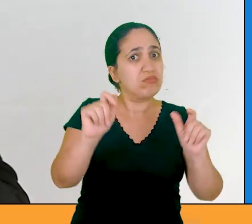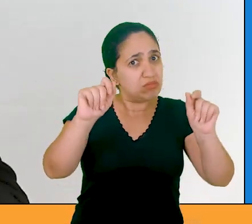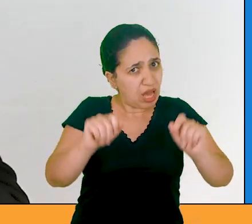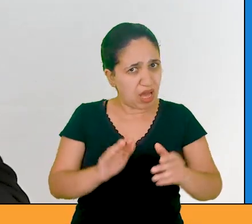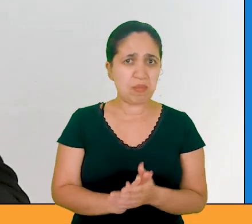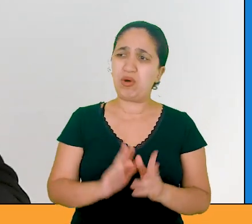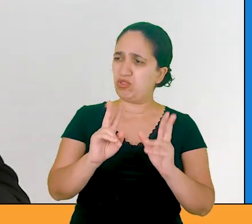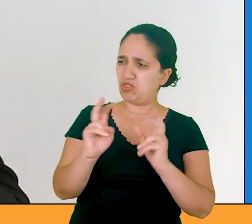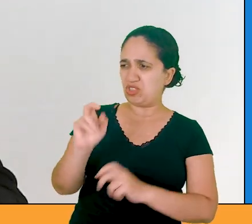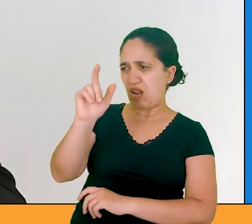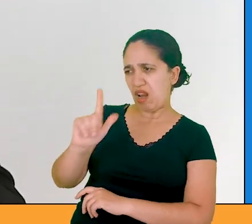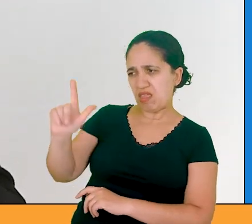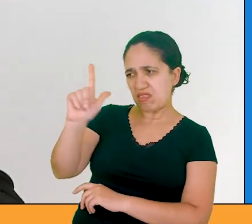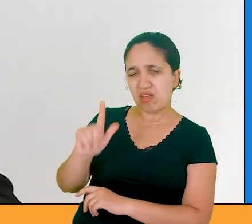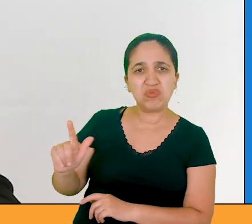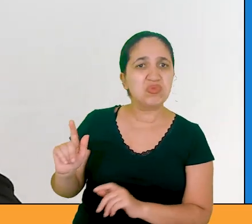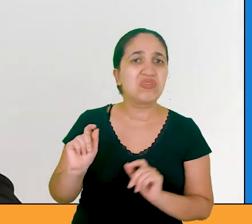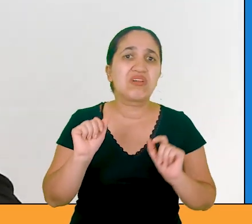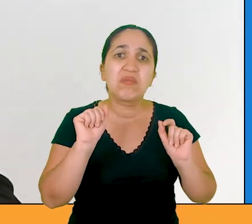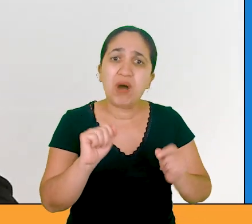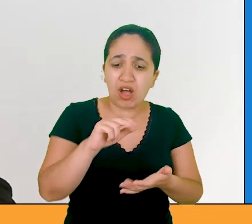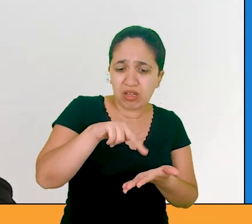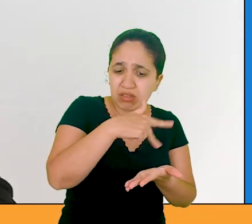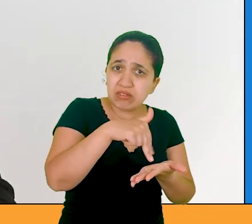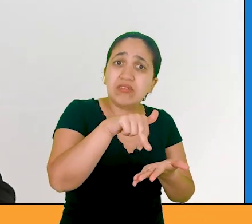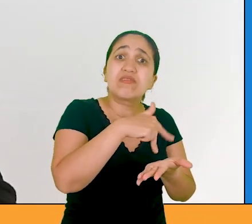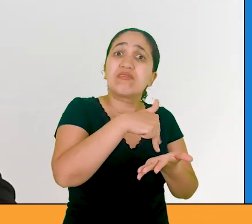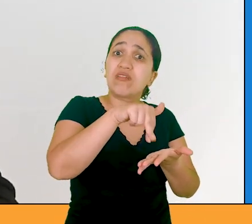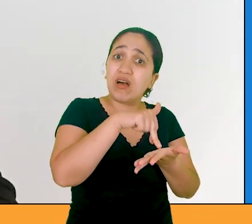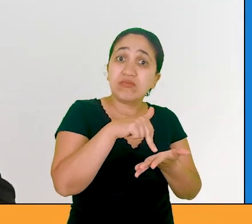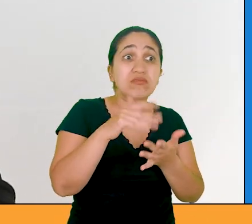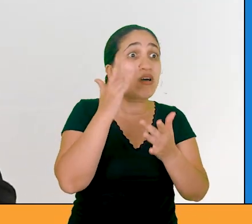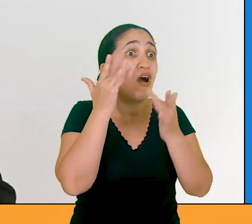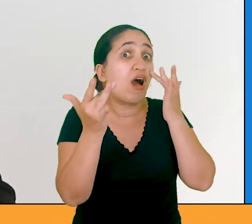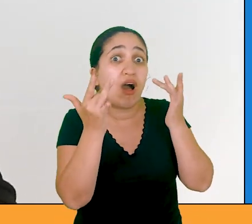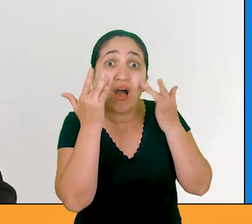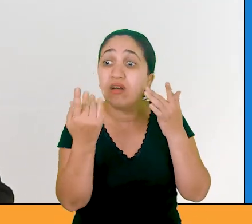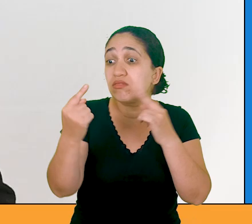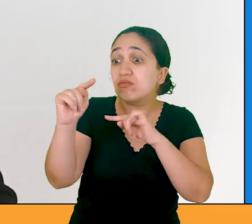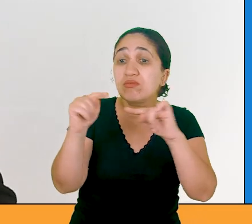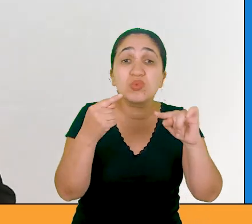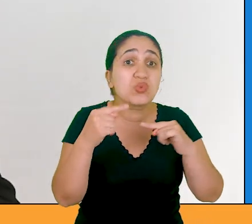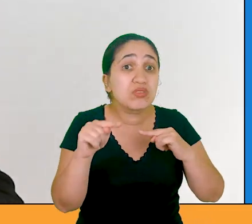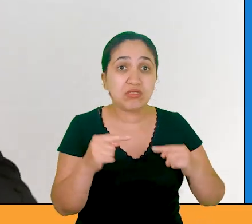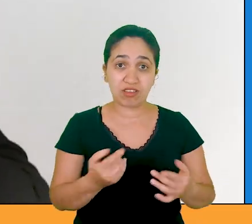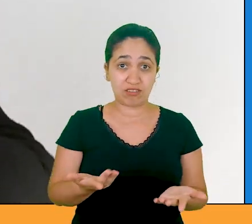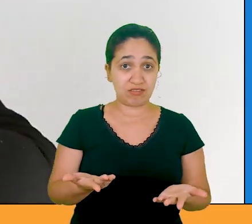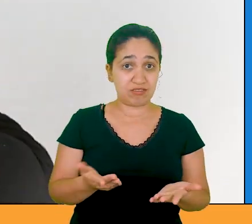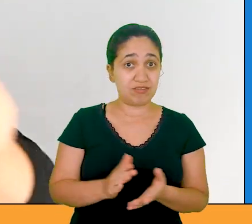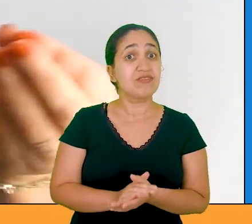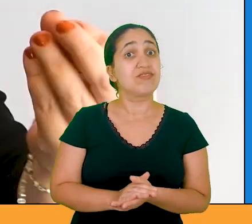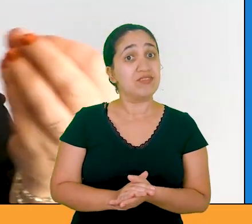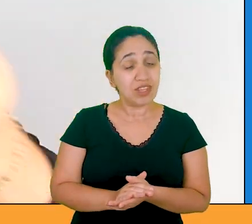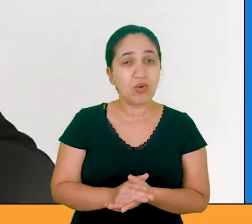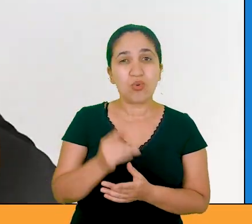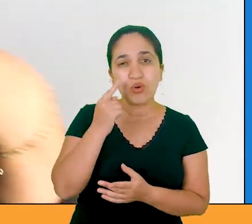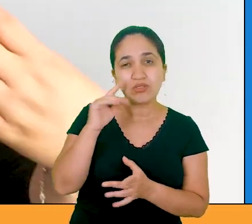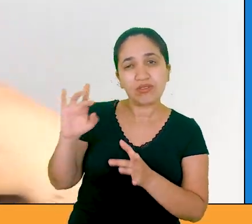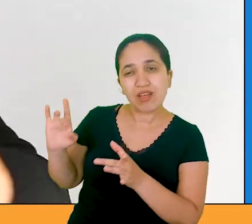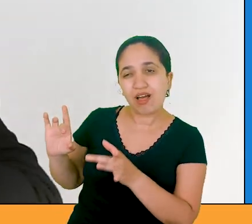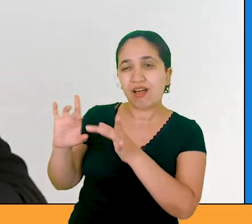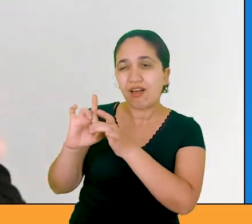falar de literatura, a gente pode falar de dança, de teatro, de música. Quando a gente faz